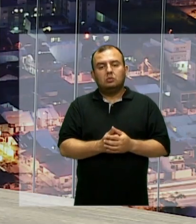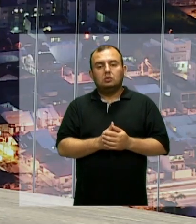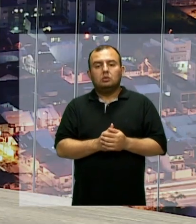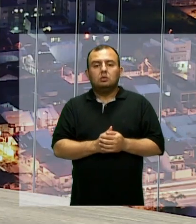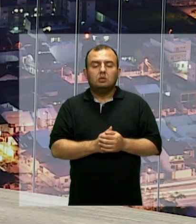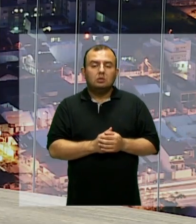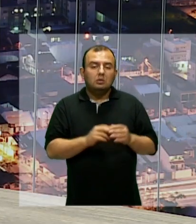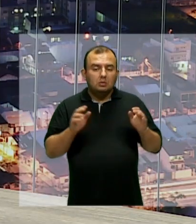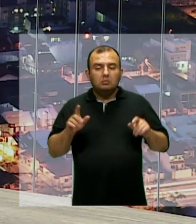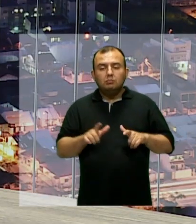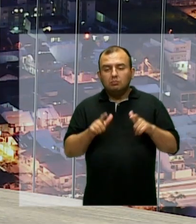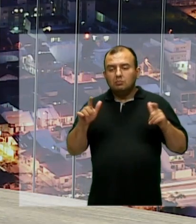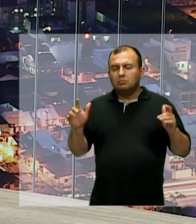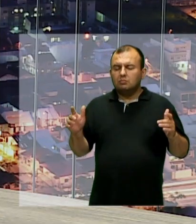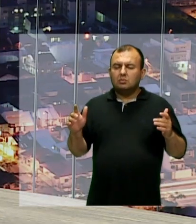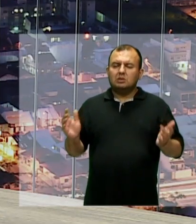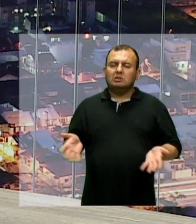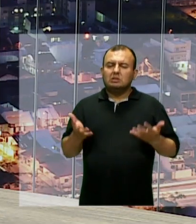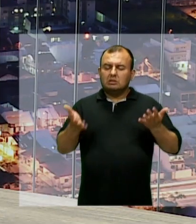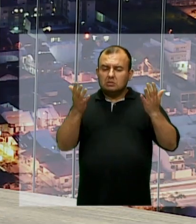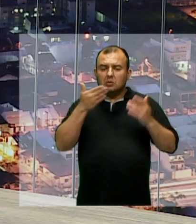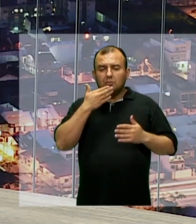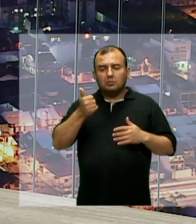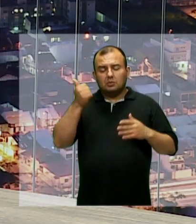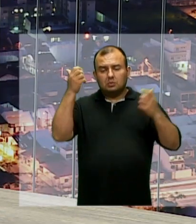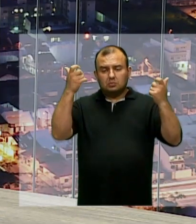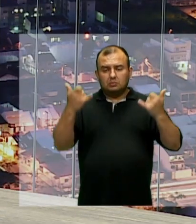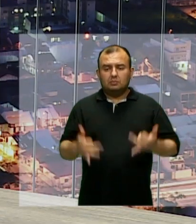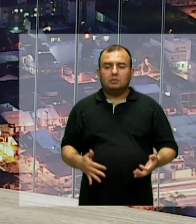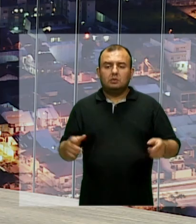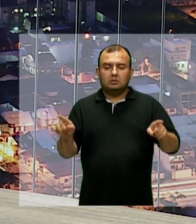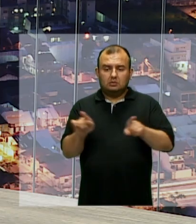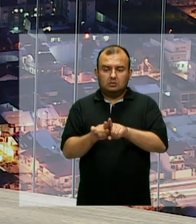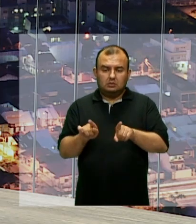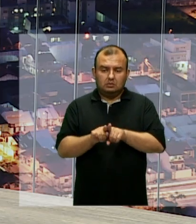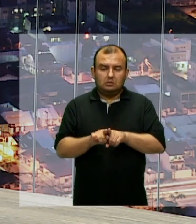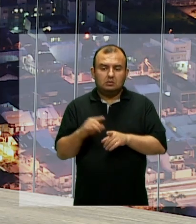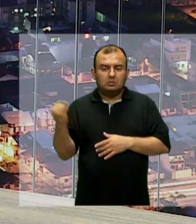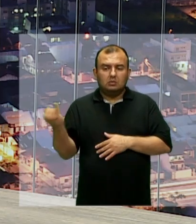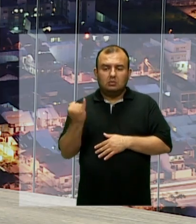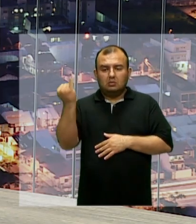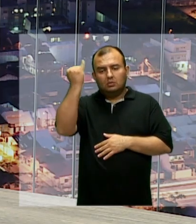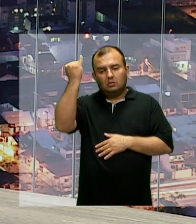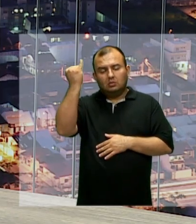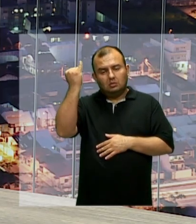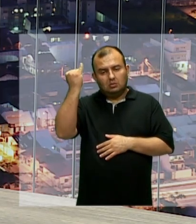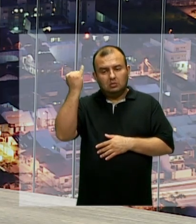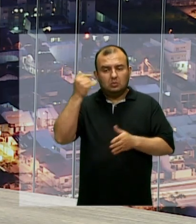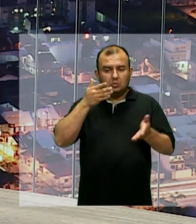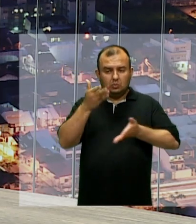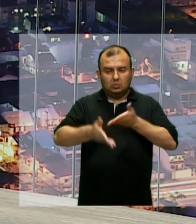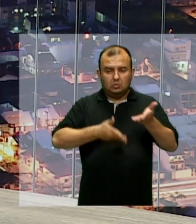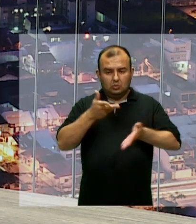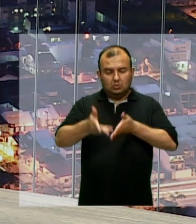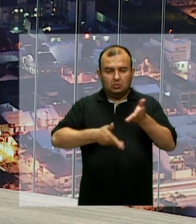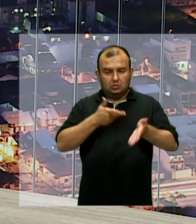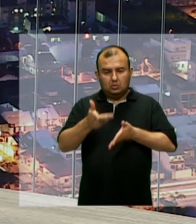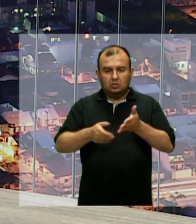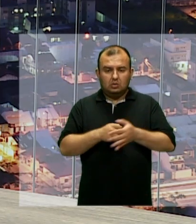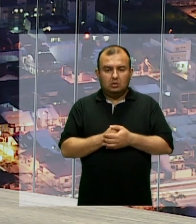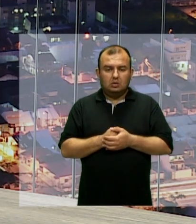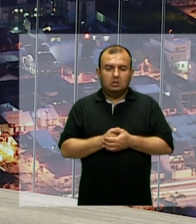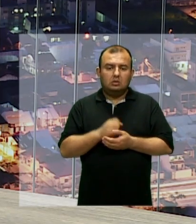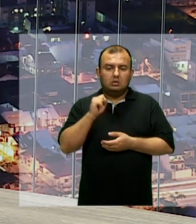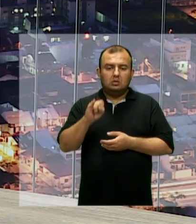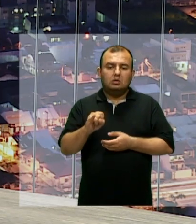mais incentivado ou melhor colocado, com mais eficácia nos tratamentos, se fossem